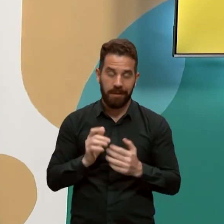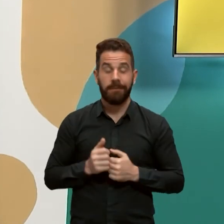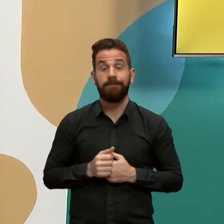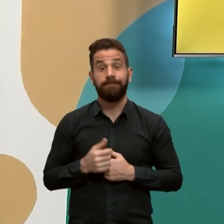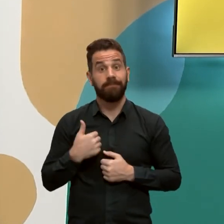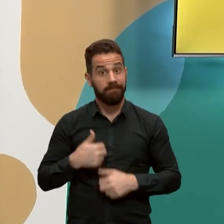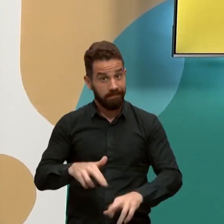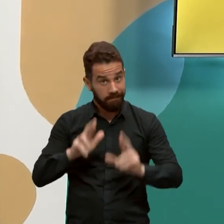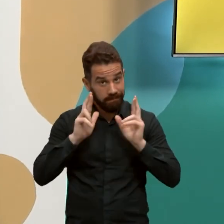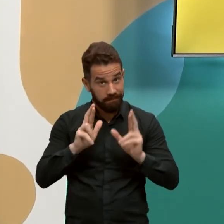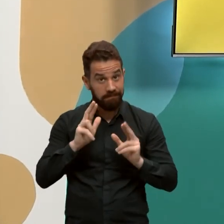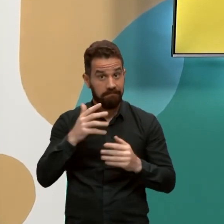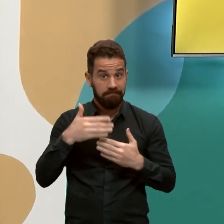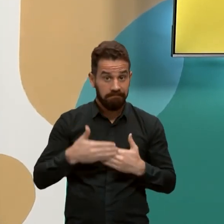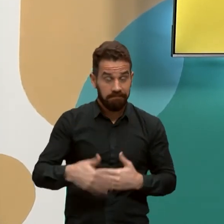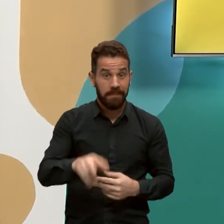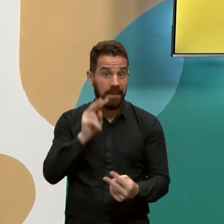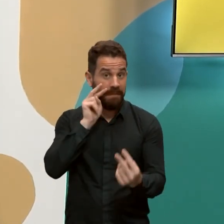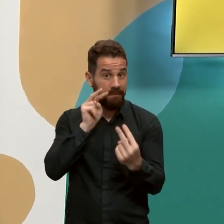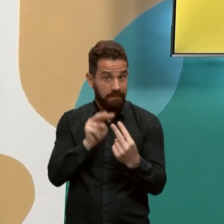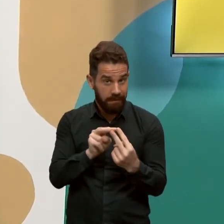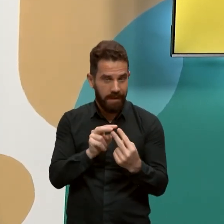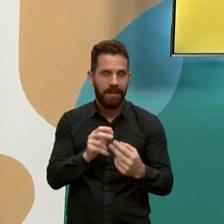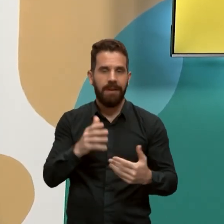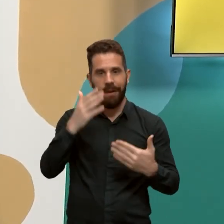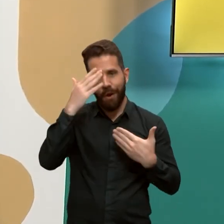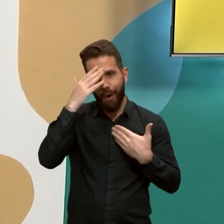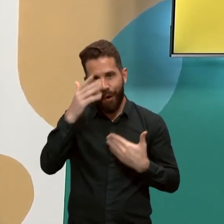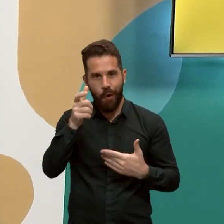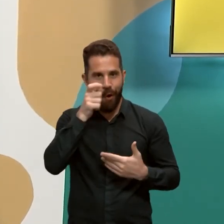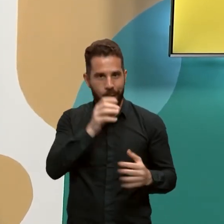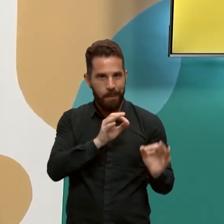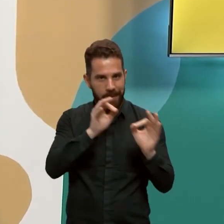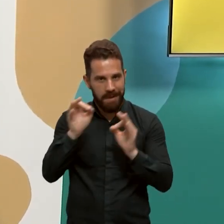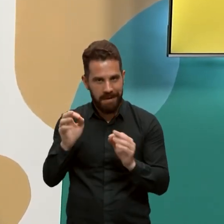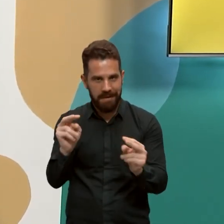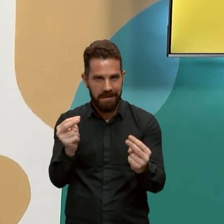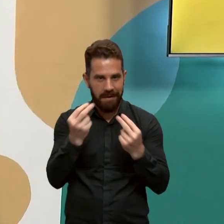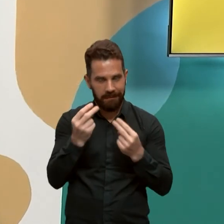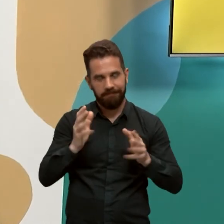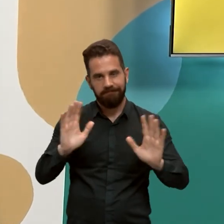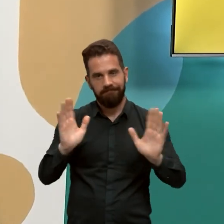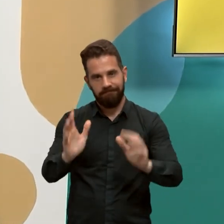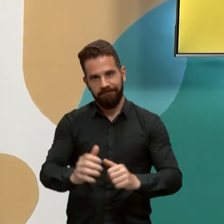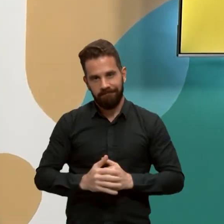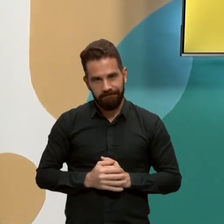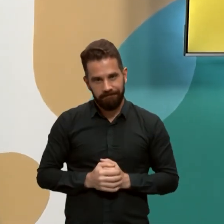você no nosso próximo programa. Muito obrigada pela audiência. Até mais!